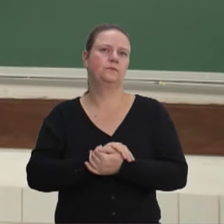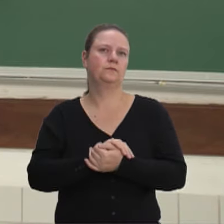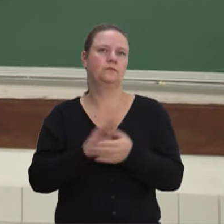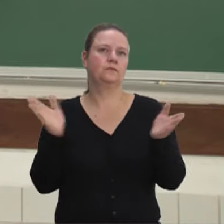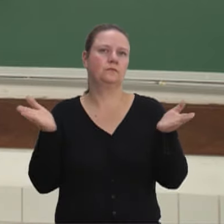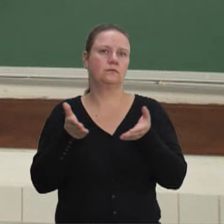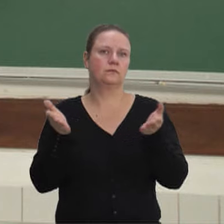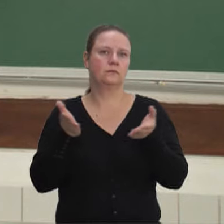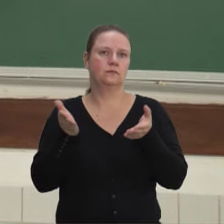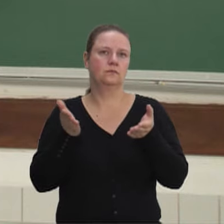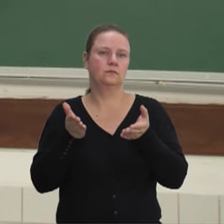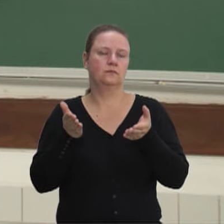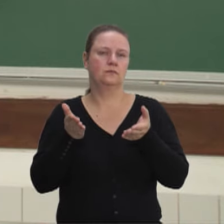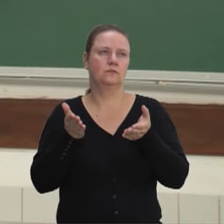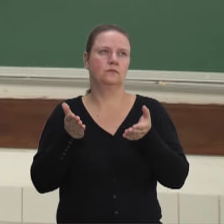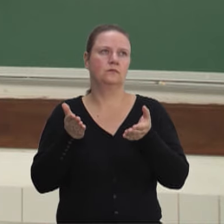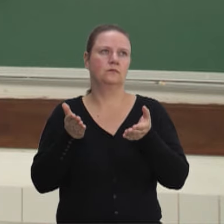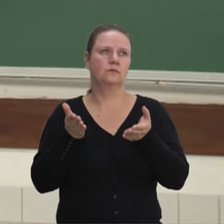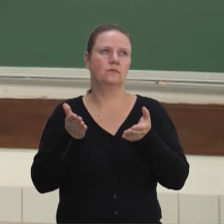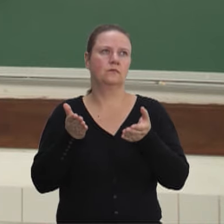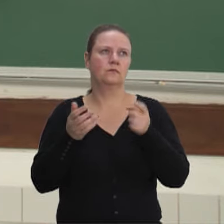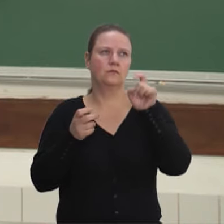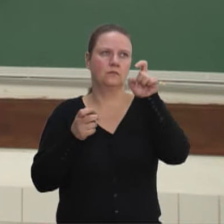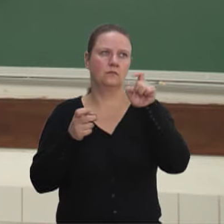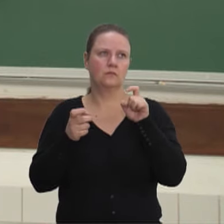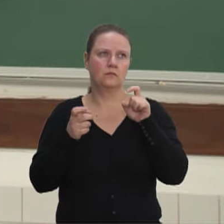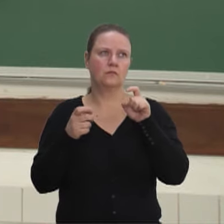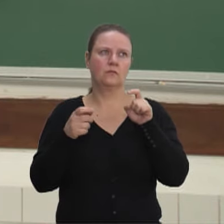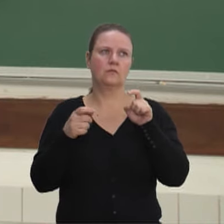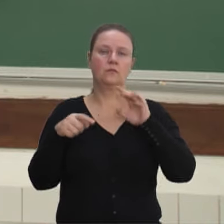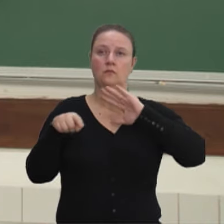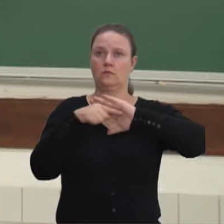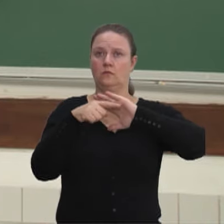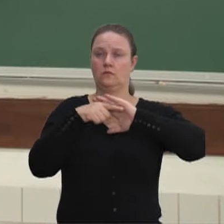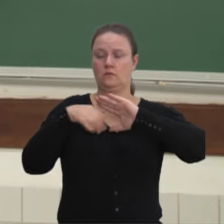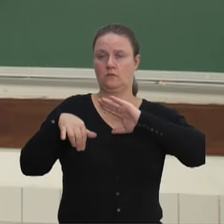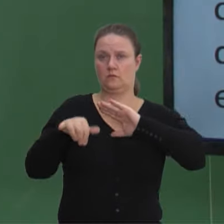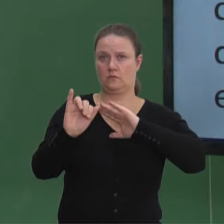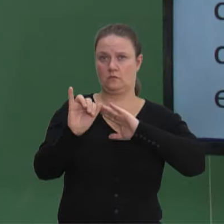aqui a equação dada, que é x menos y